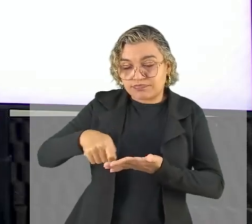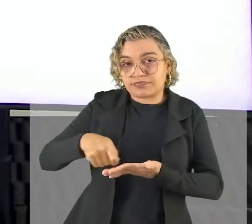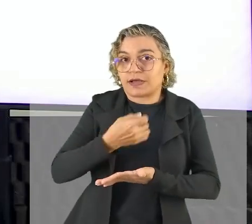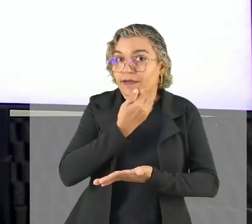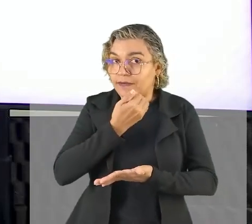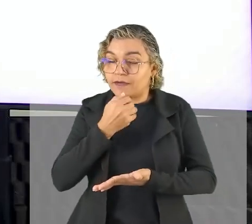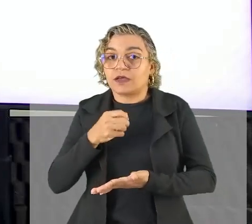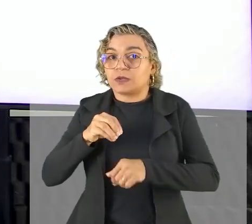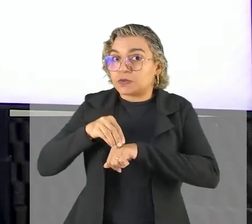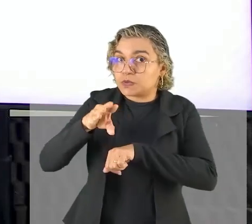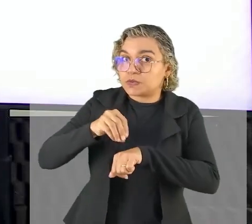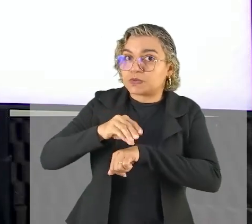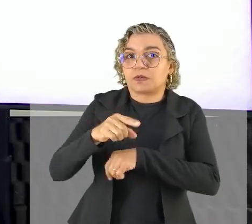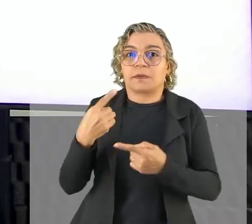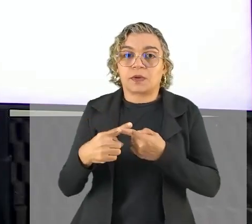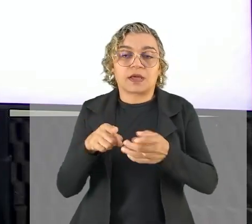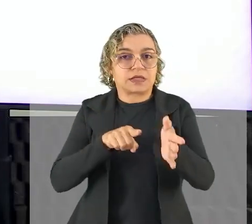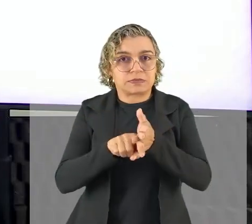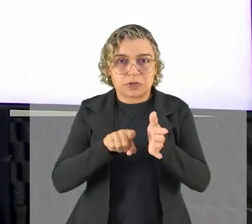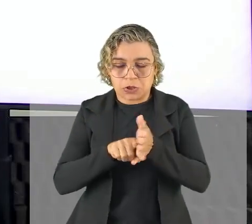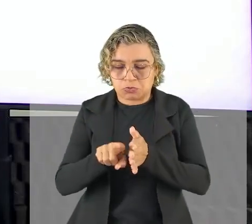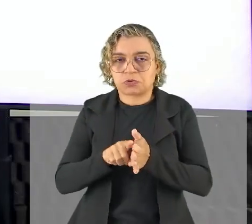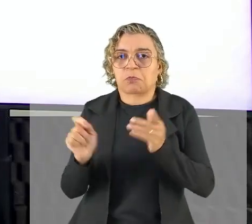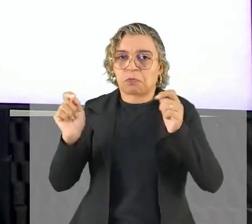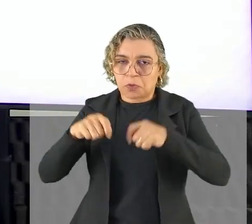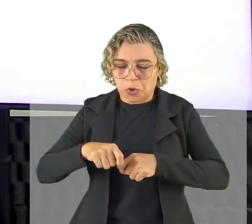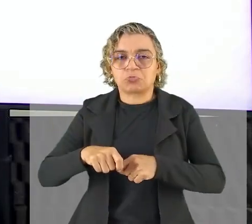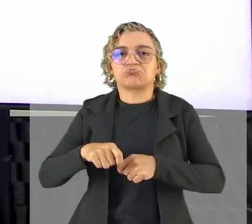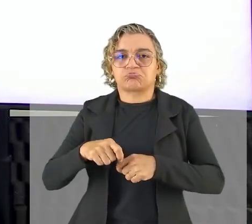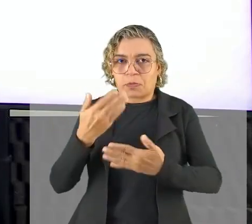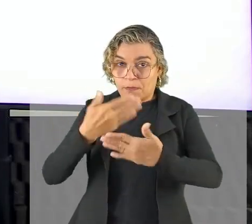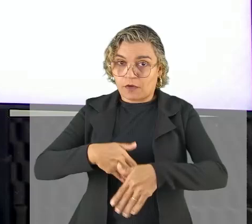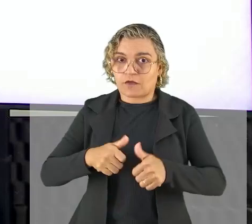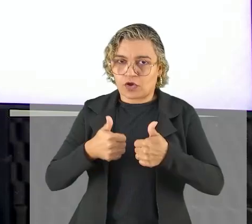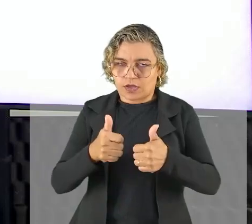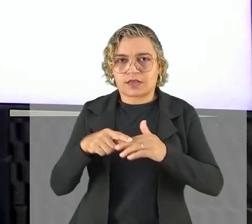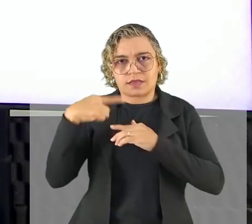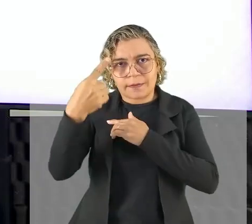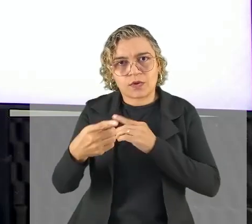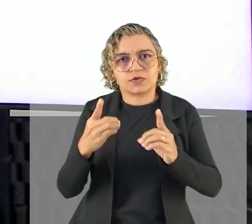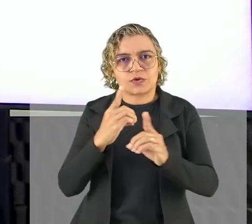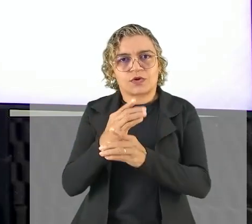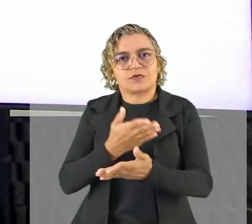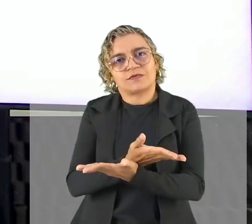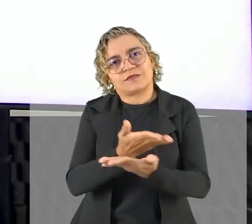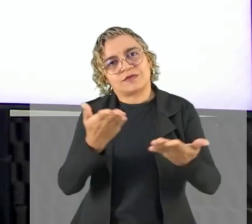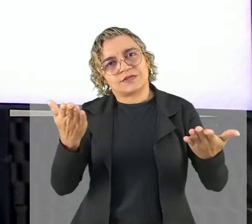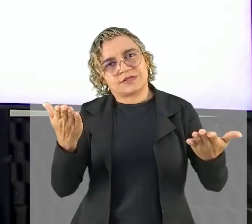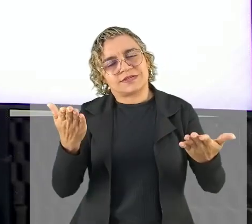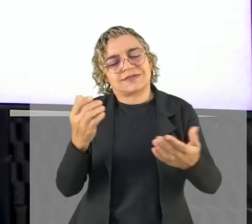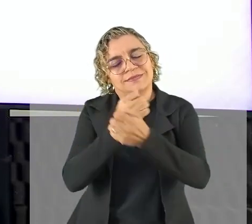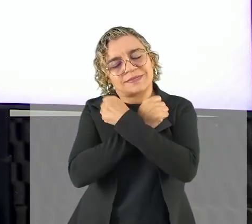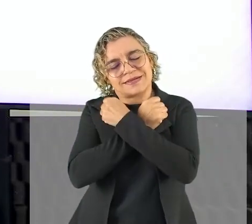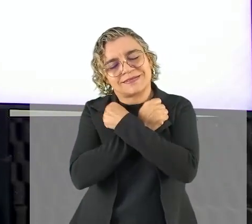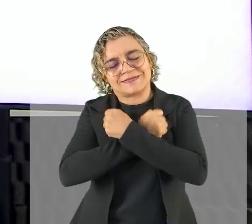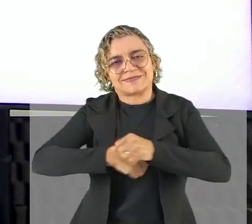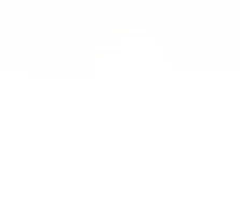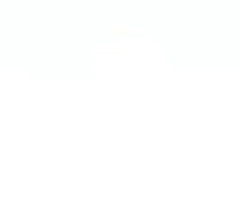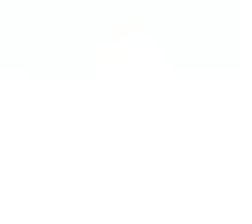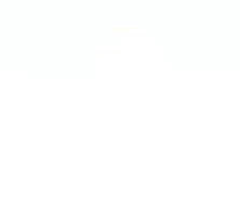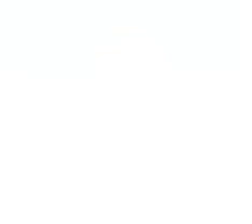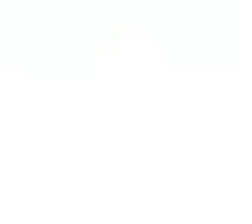para vocês, porque essas questões podem cair de diversas maneiras. Então, pessoal, até a próxima aula e aquele abraço.